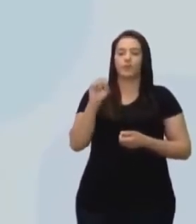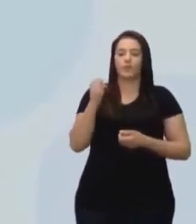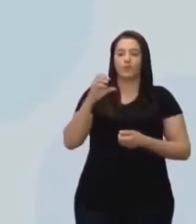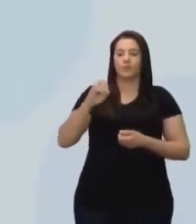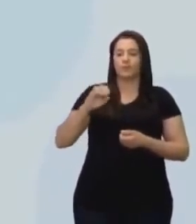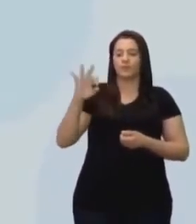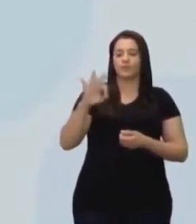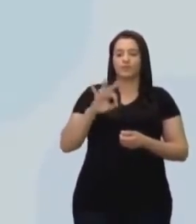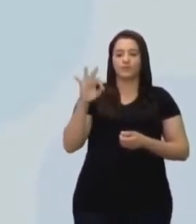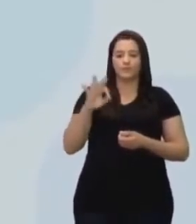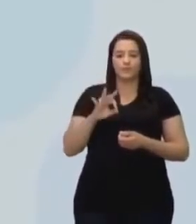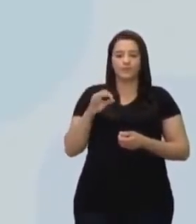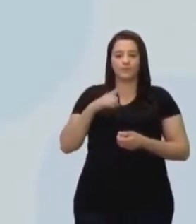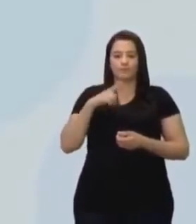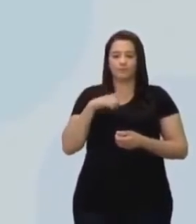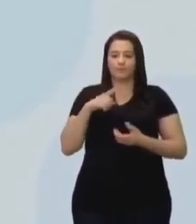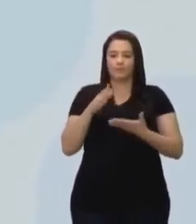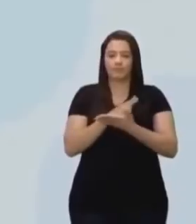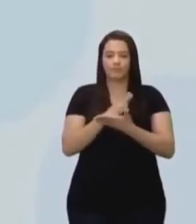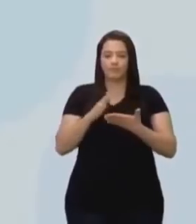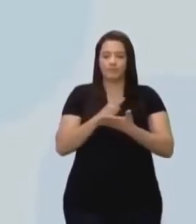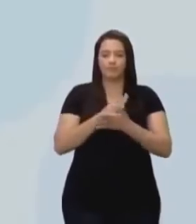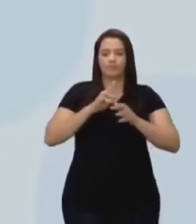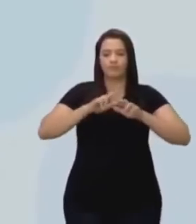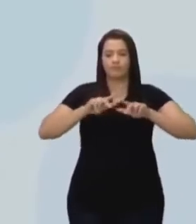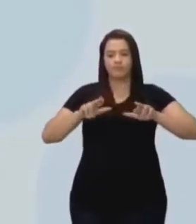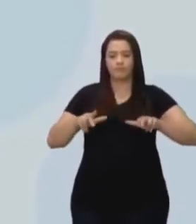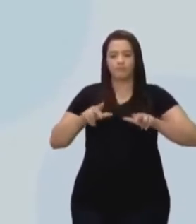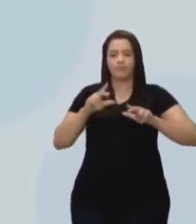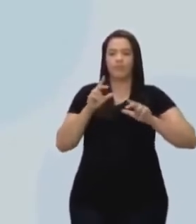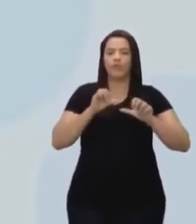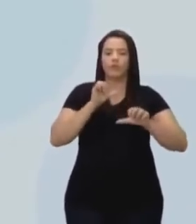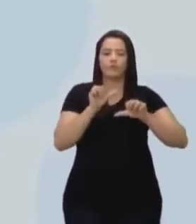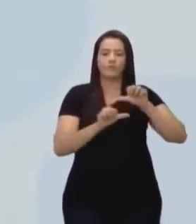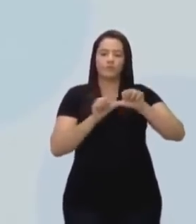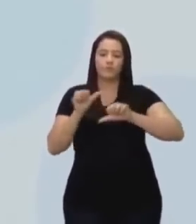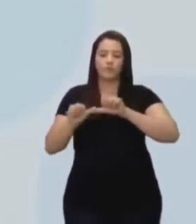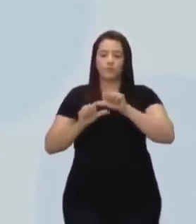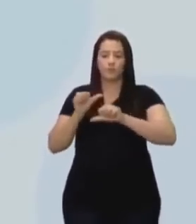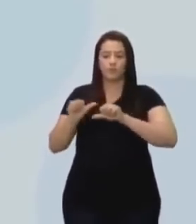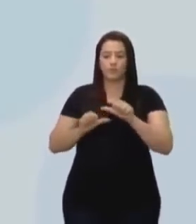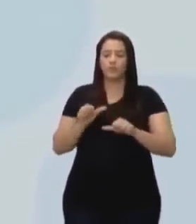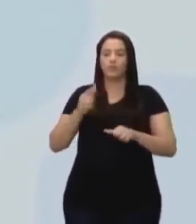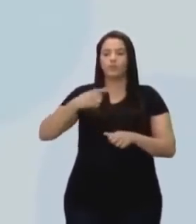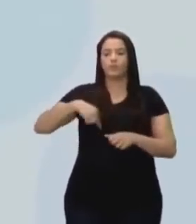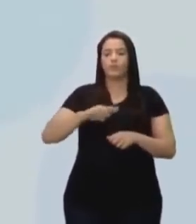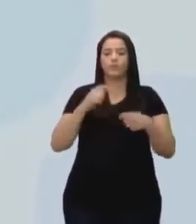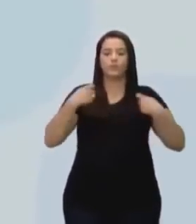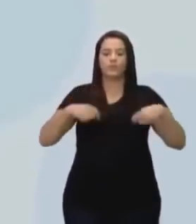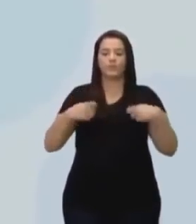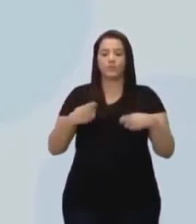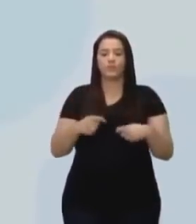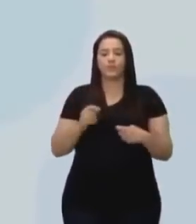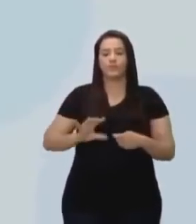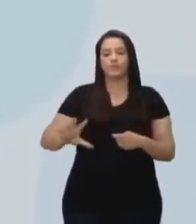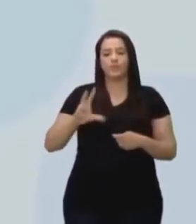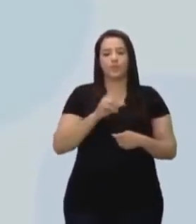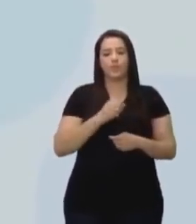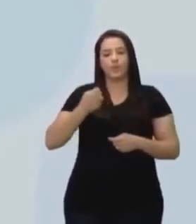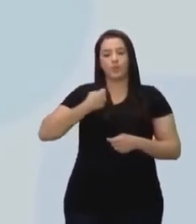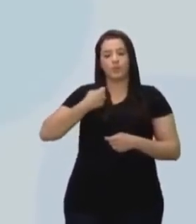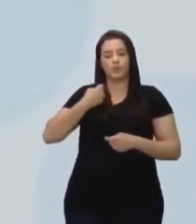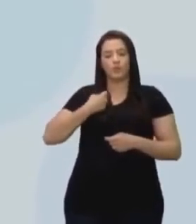né? Talvez possa ser flexibilizado, mas enquanto a gente não tem essa flexibilização, a gente precisa ir trabalhando com esse número